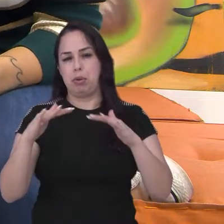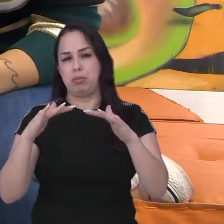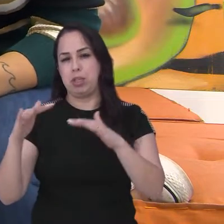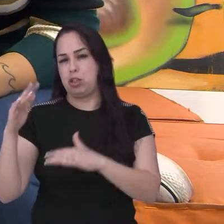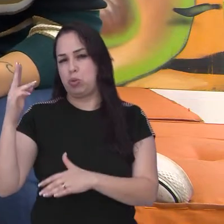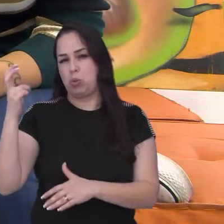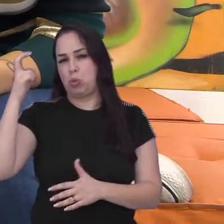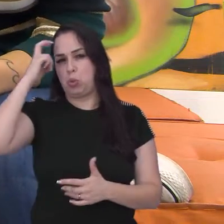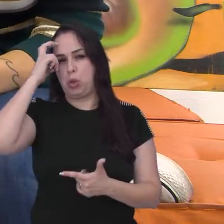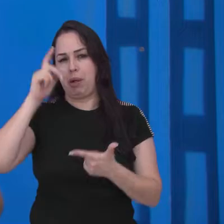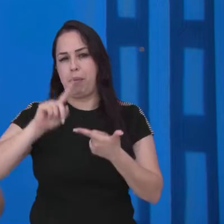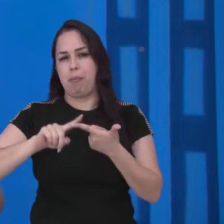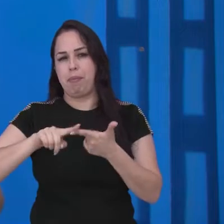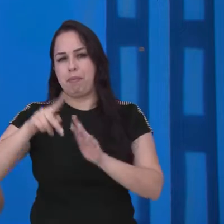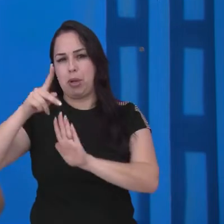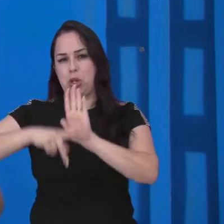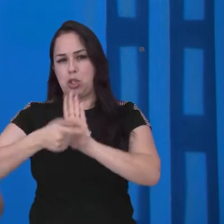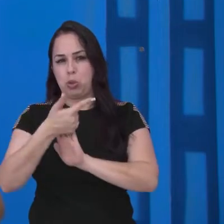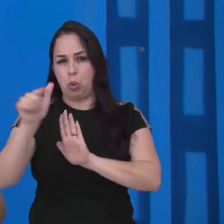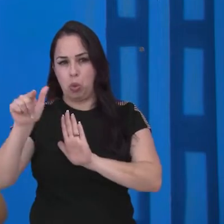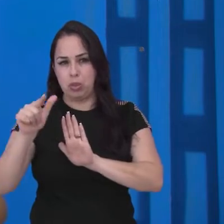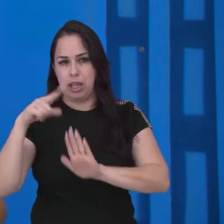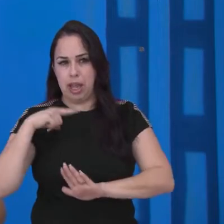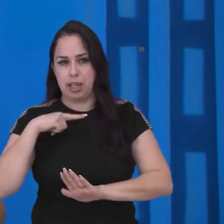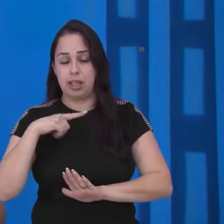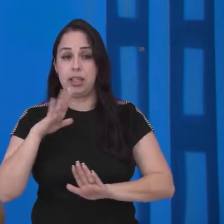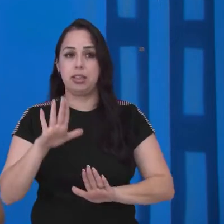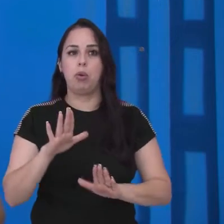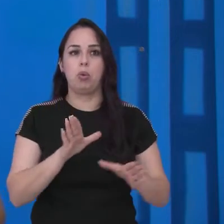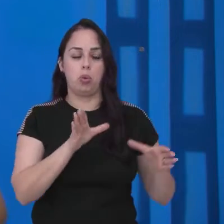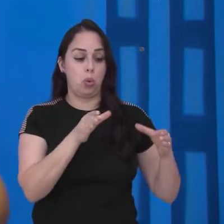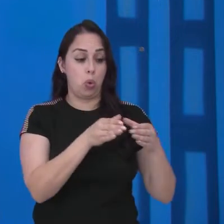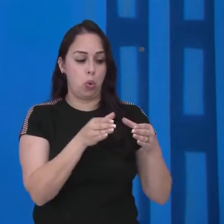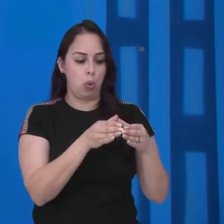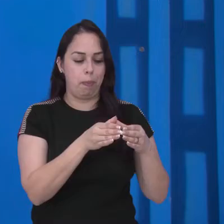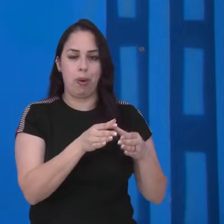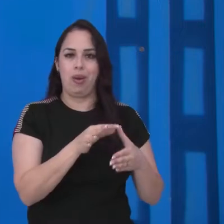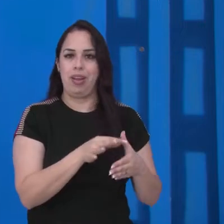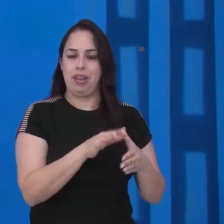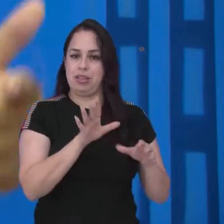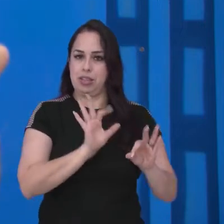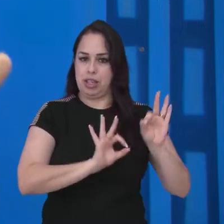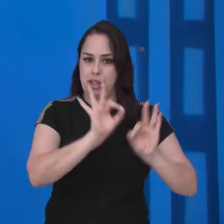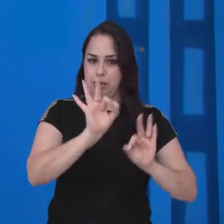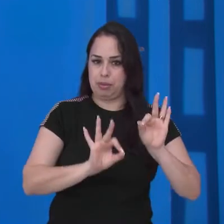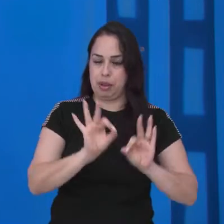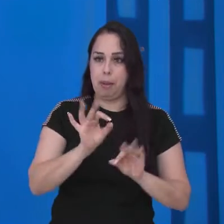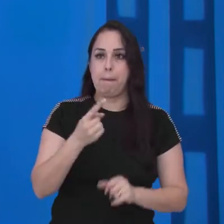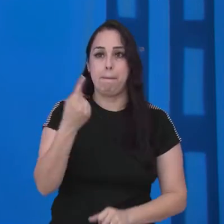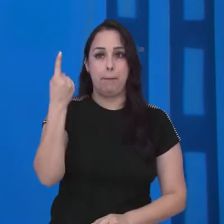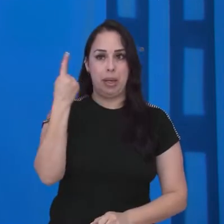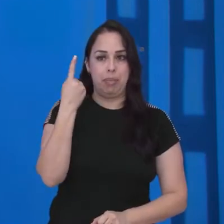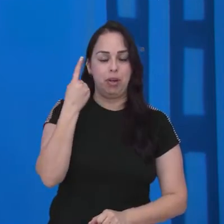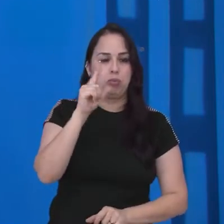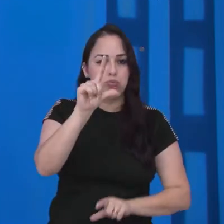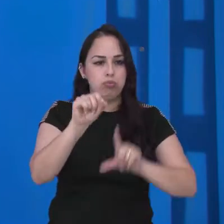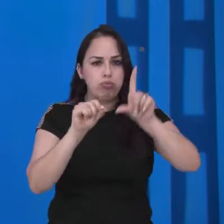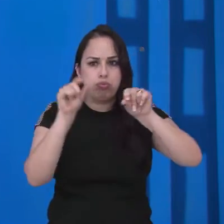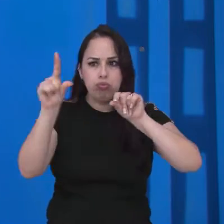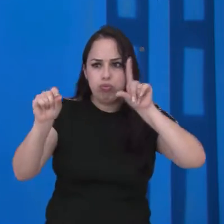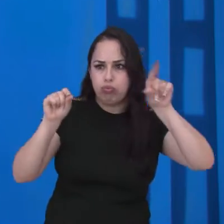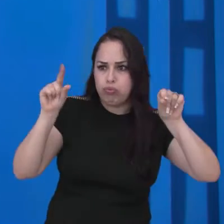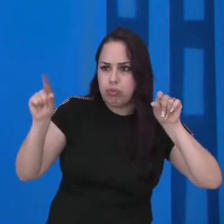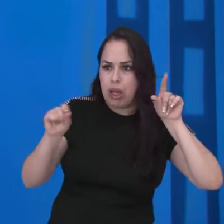movimentos culturais, outros projetos? A Liga, ela é para isso, porque a Liga, ali nesse primeiro momento a gente vai fazer essas seletivas para poder